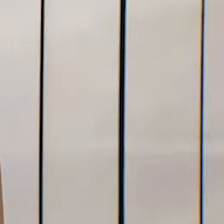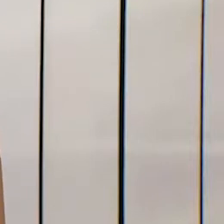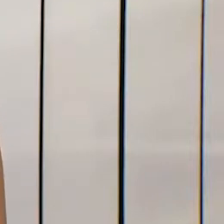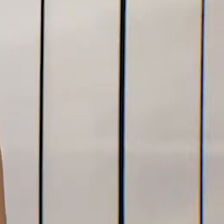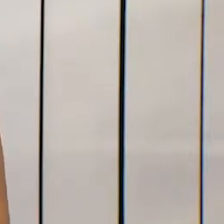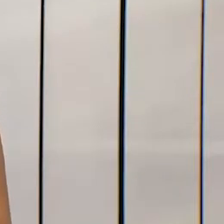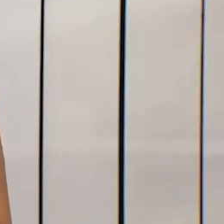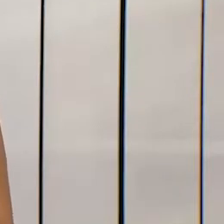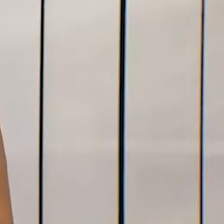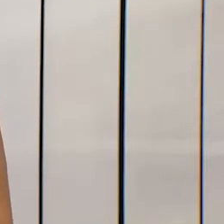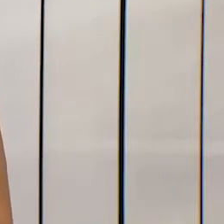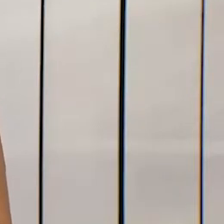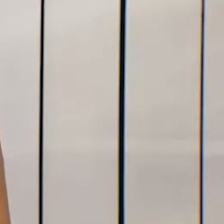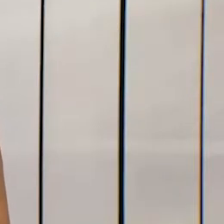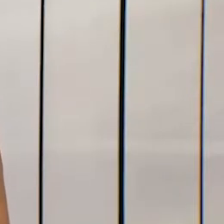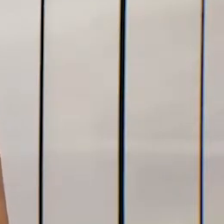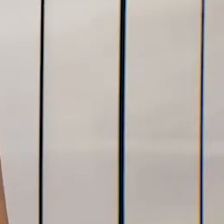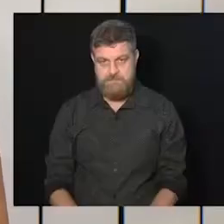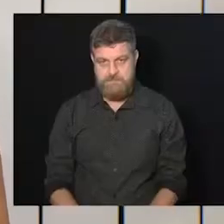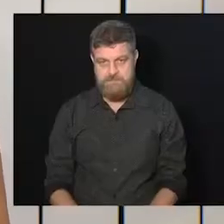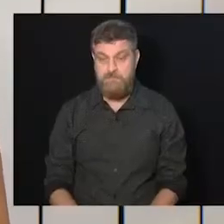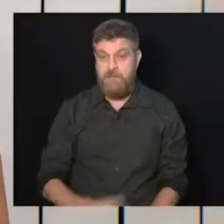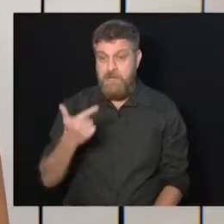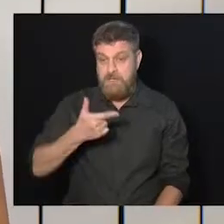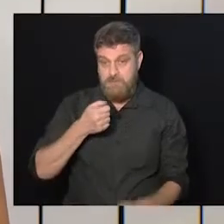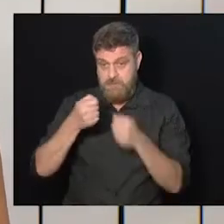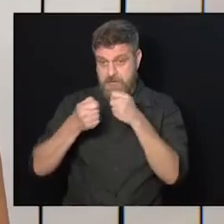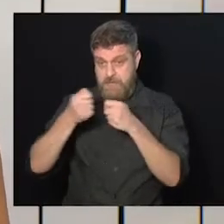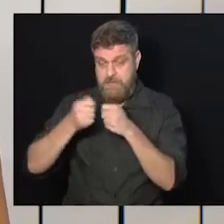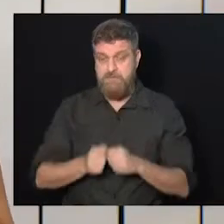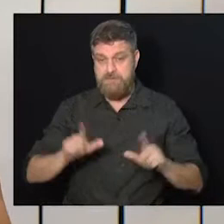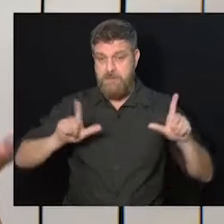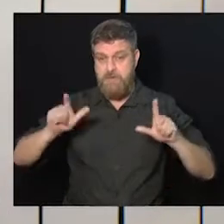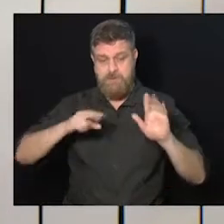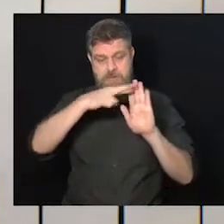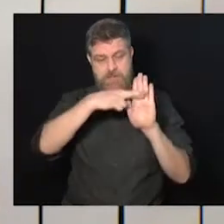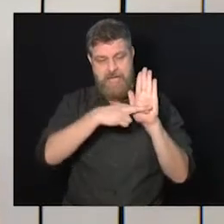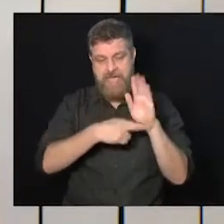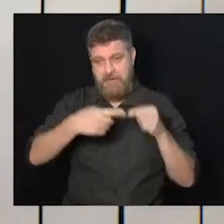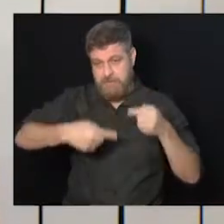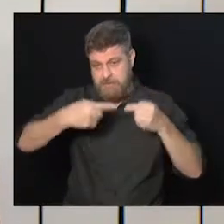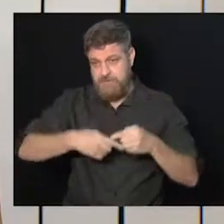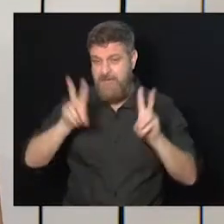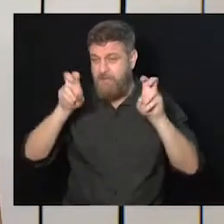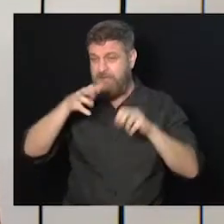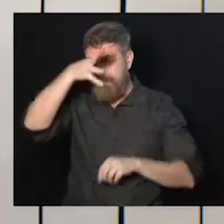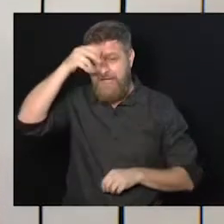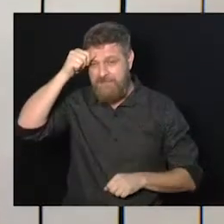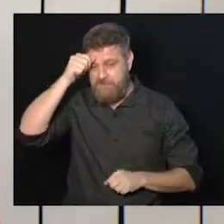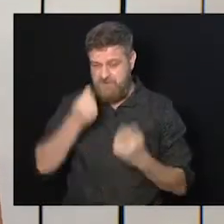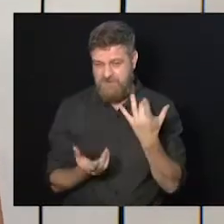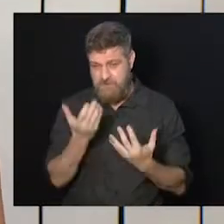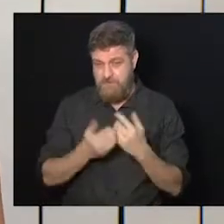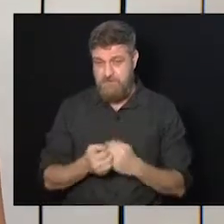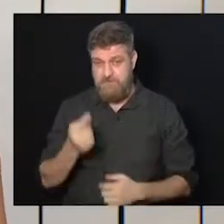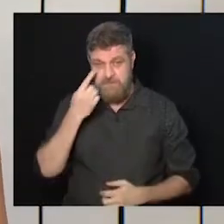Segundo bloco do Questão de Ordem, que hoje discute as queimadas em área de proteção ambiental, principalmente pelo fato da Amazônia. Você que assiste o